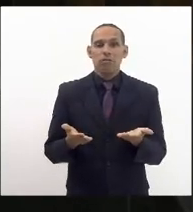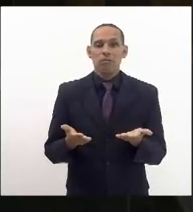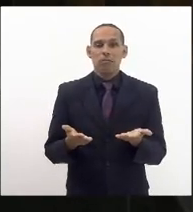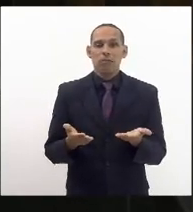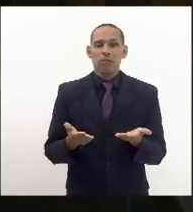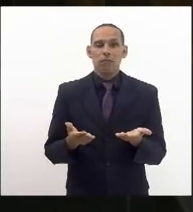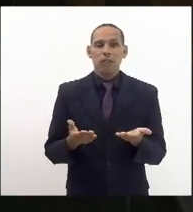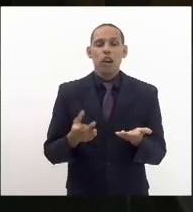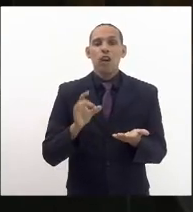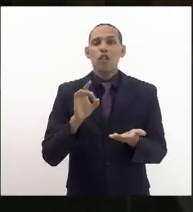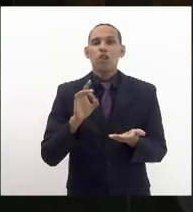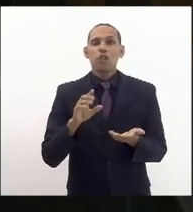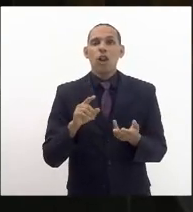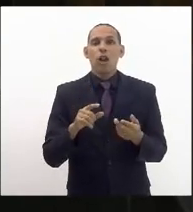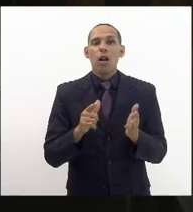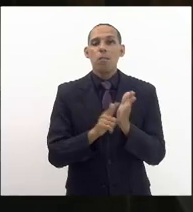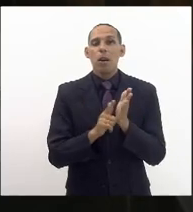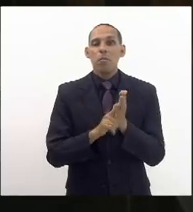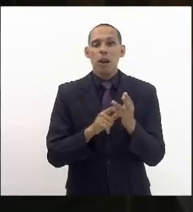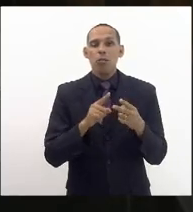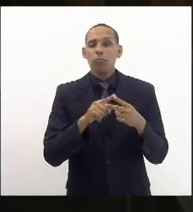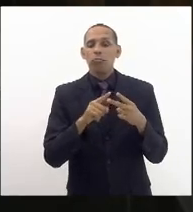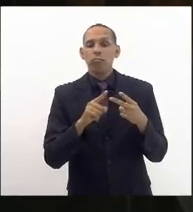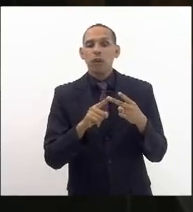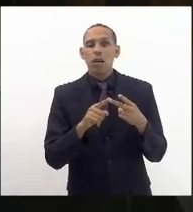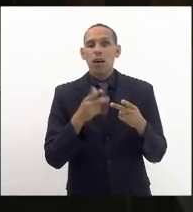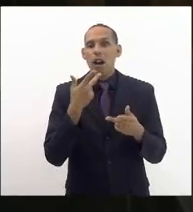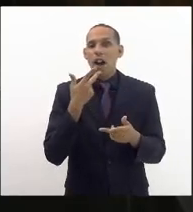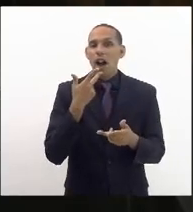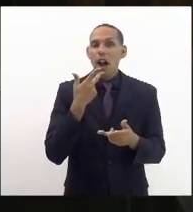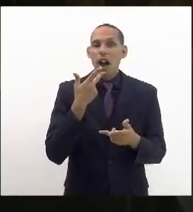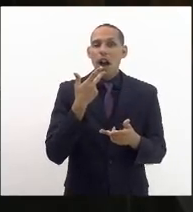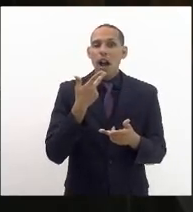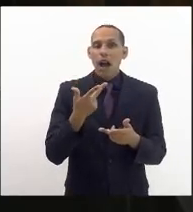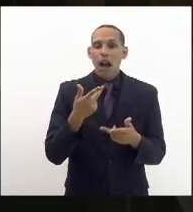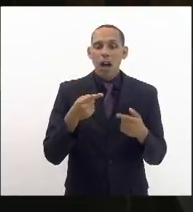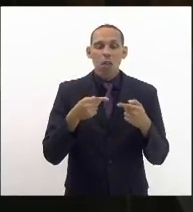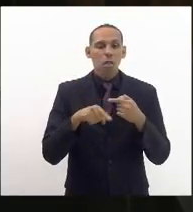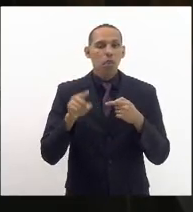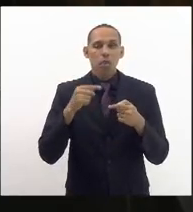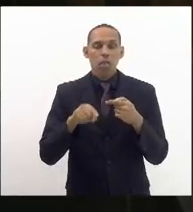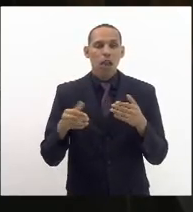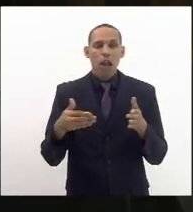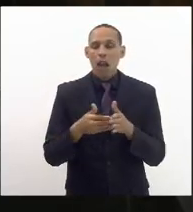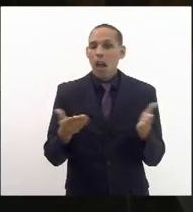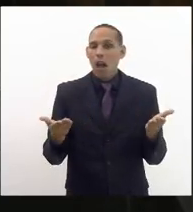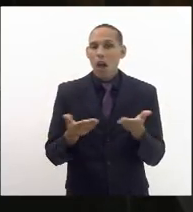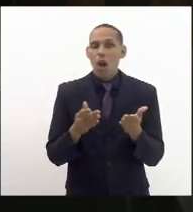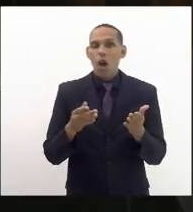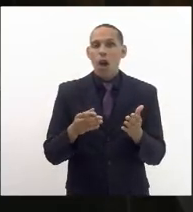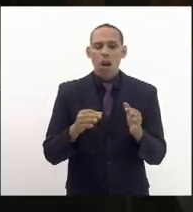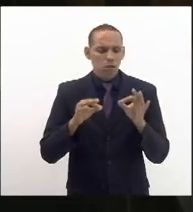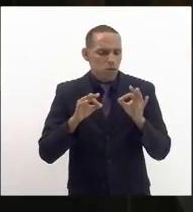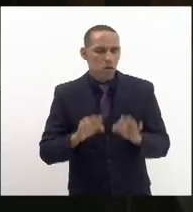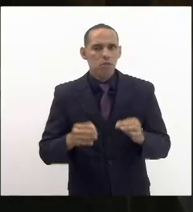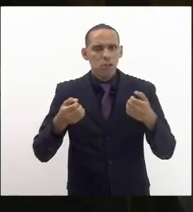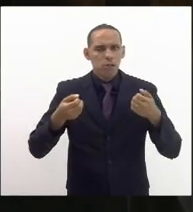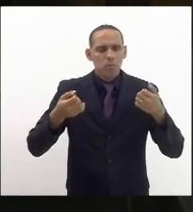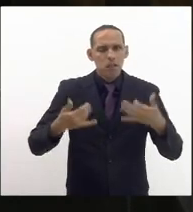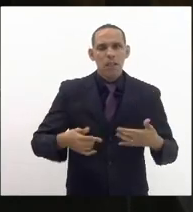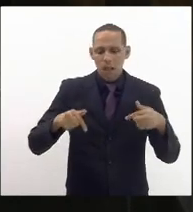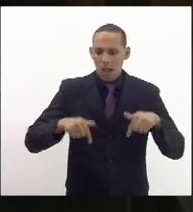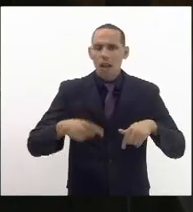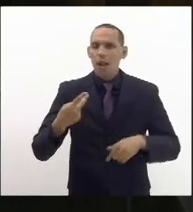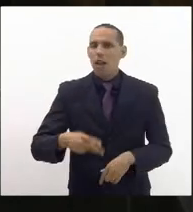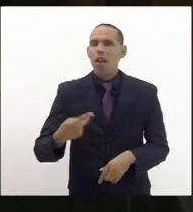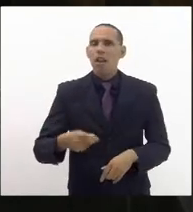prestou contas com duas folhinhas, não dizendo nada com nada, e até hoje ele não justificou para essa casa o